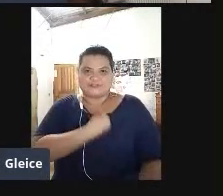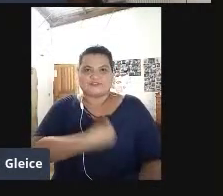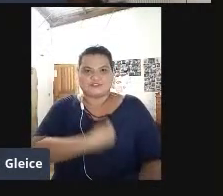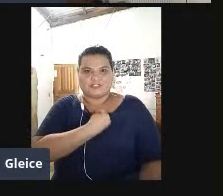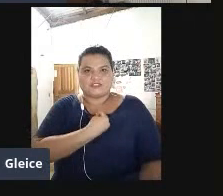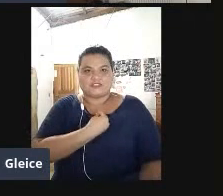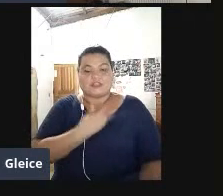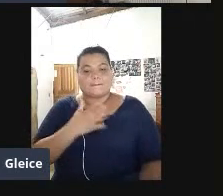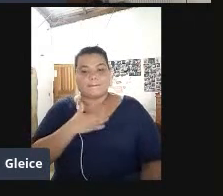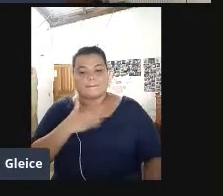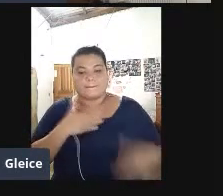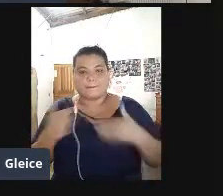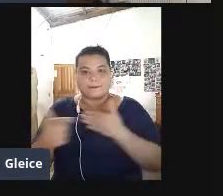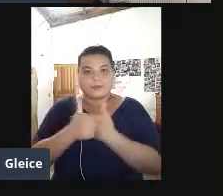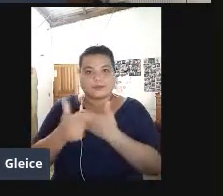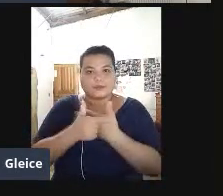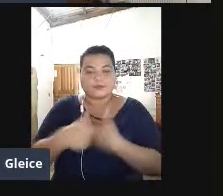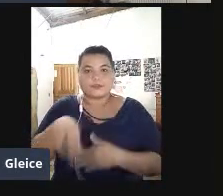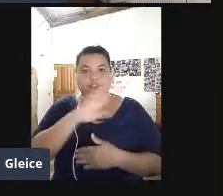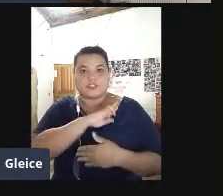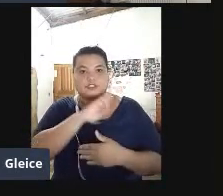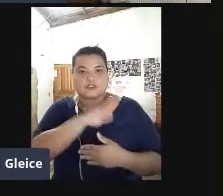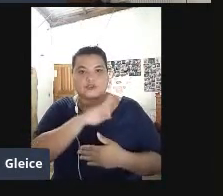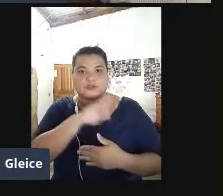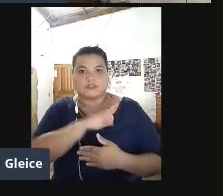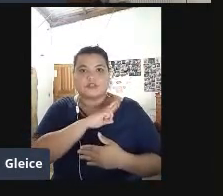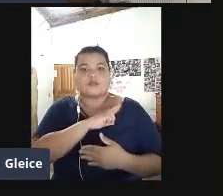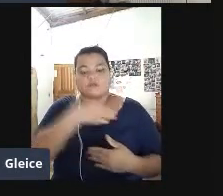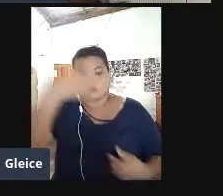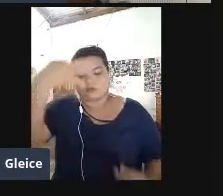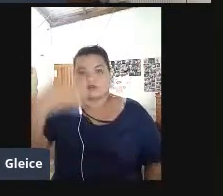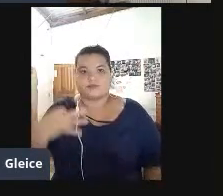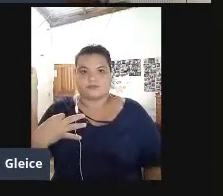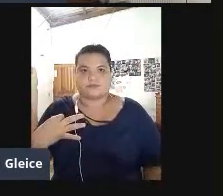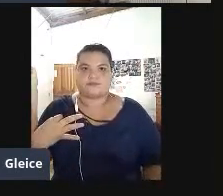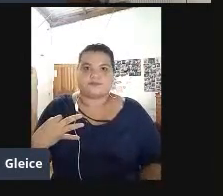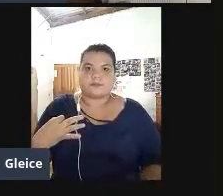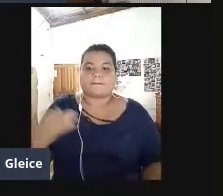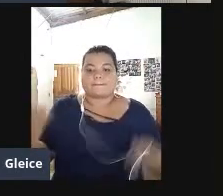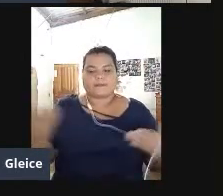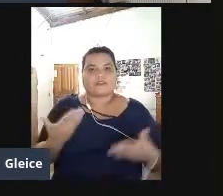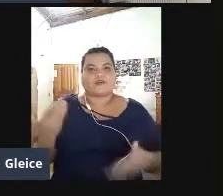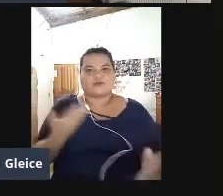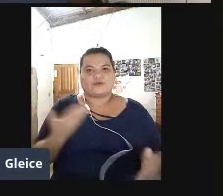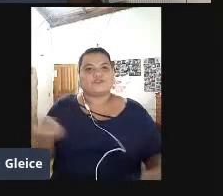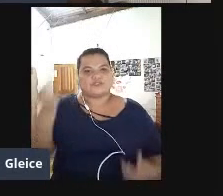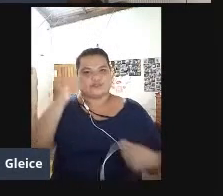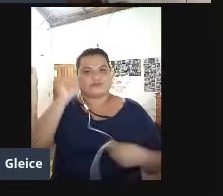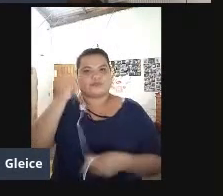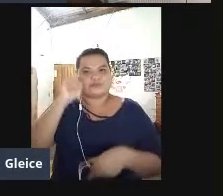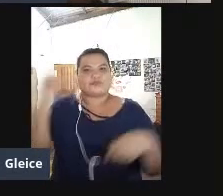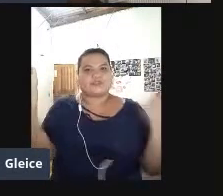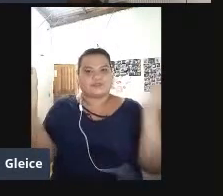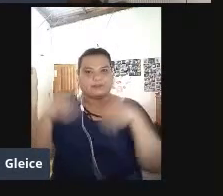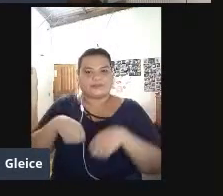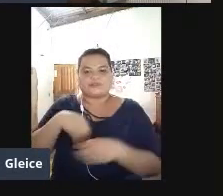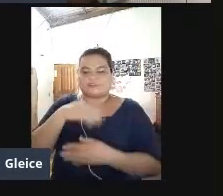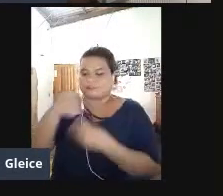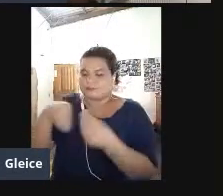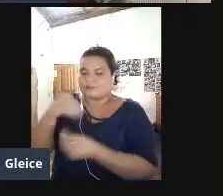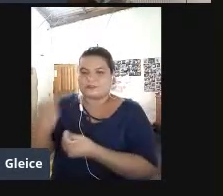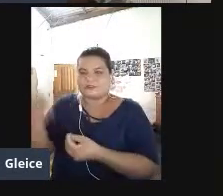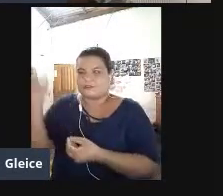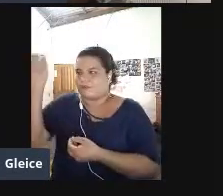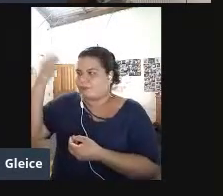Modulação proteica, que antes era uma coisa que a gente fazia muito paulatinamente, hoje é a rotina. Praticamente 100% dos pacientes que